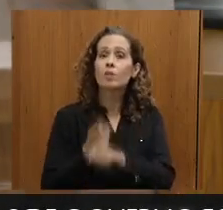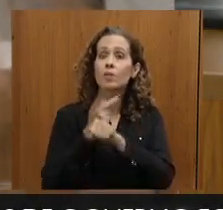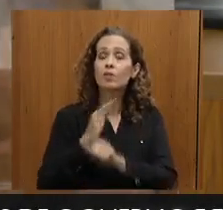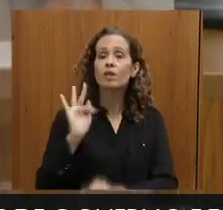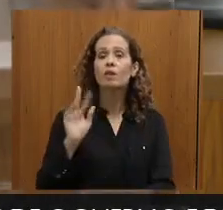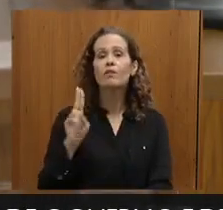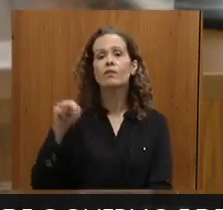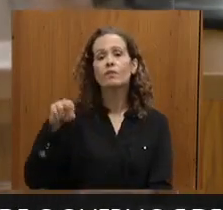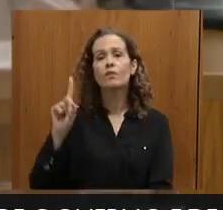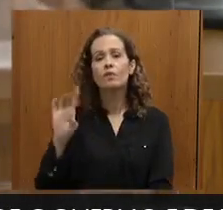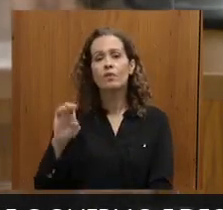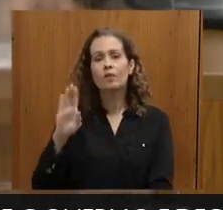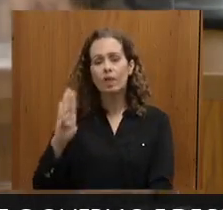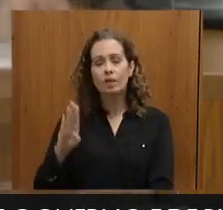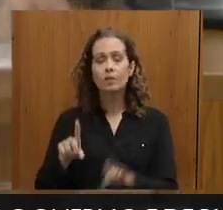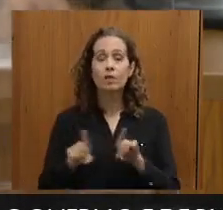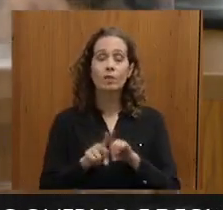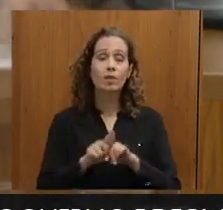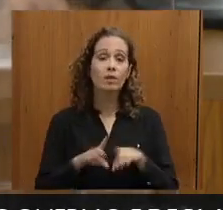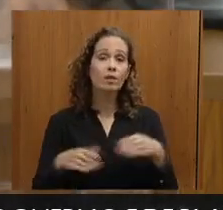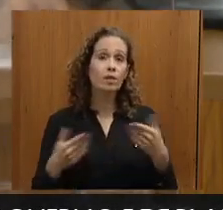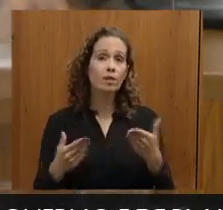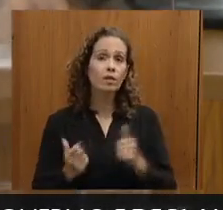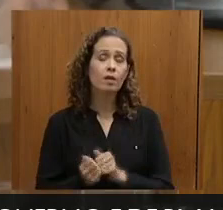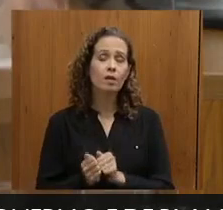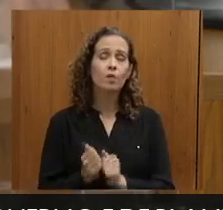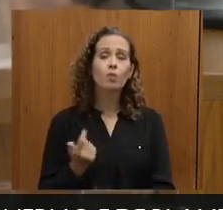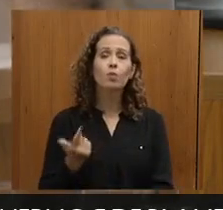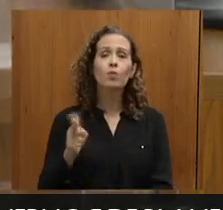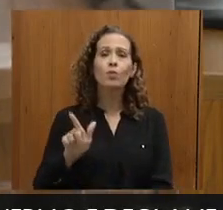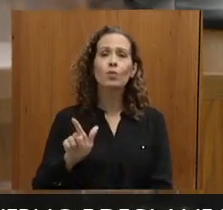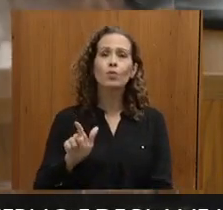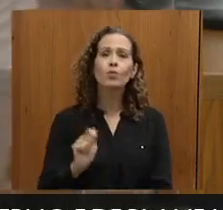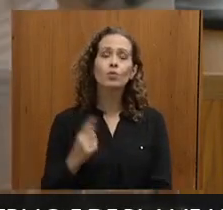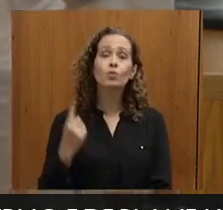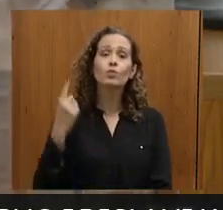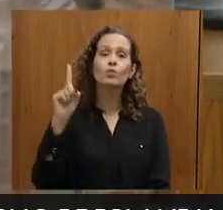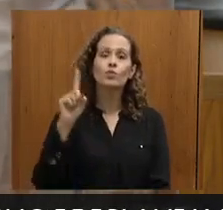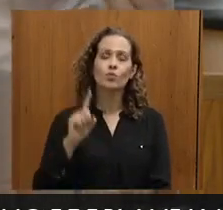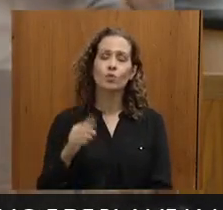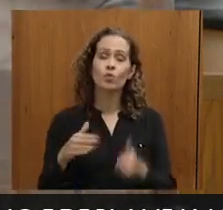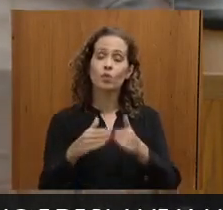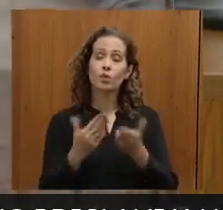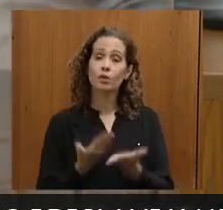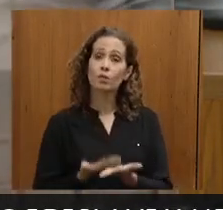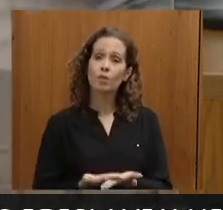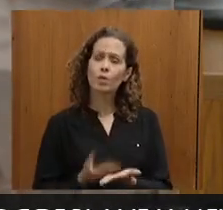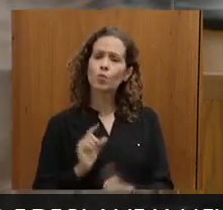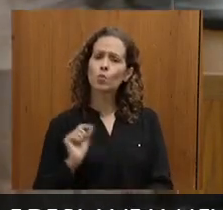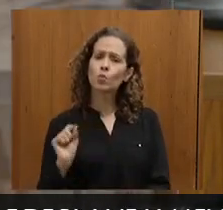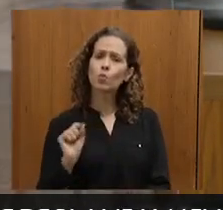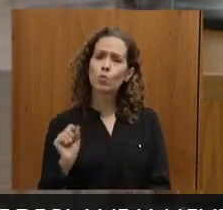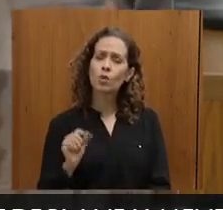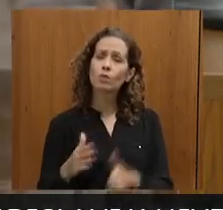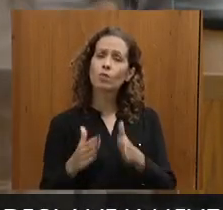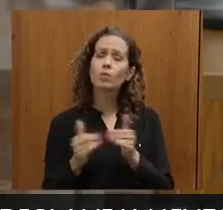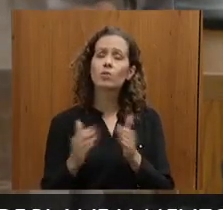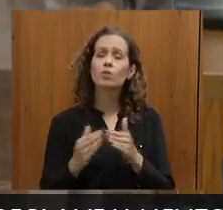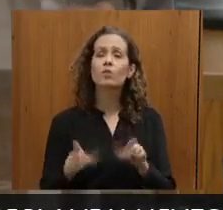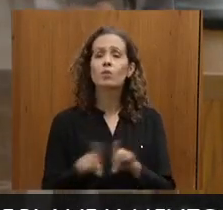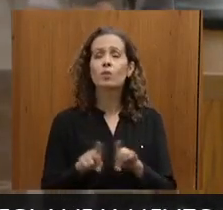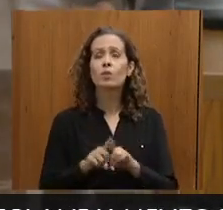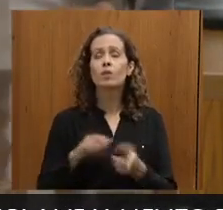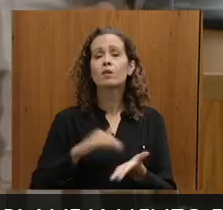Fundeb. Então, eu faria um outro último requerimento, que é solicitando também